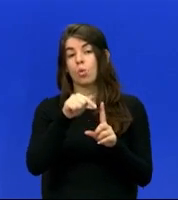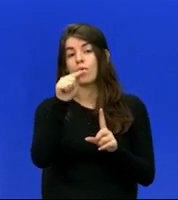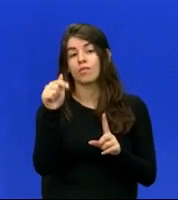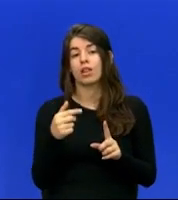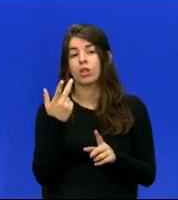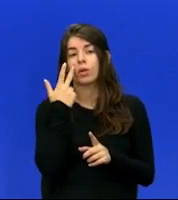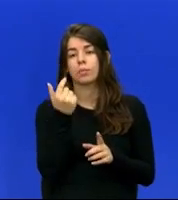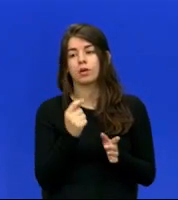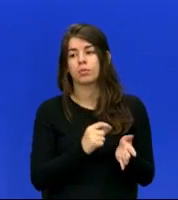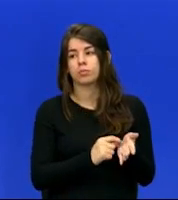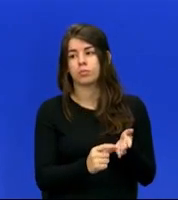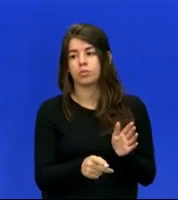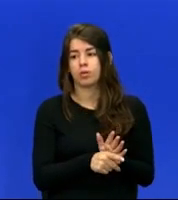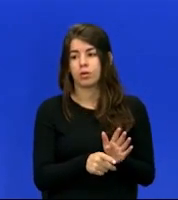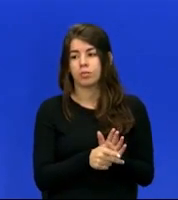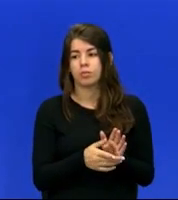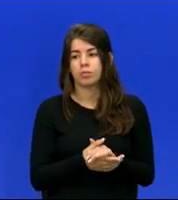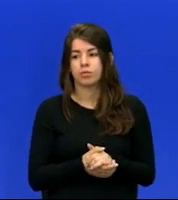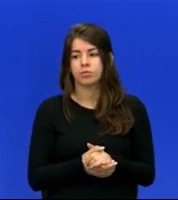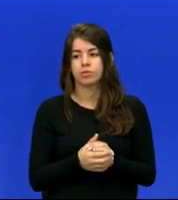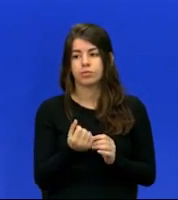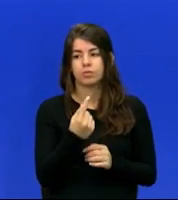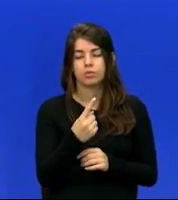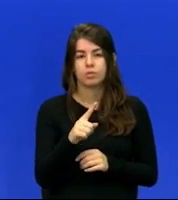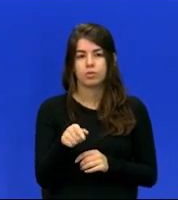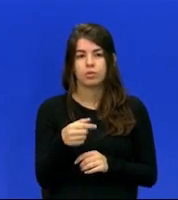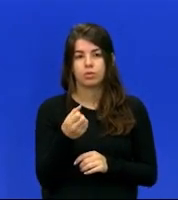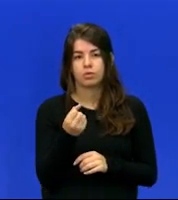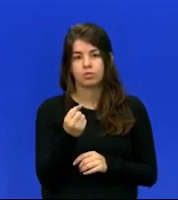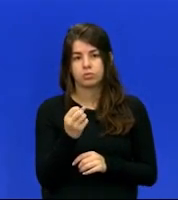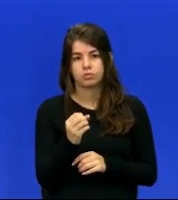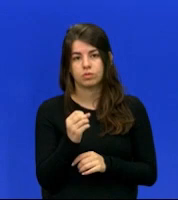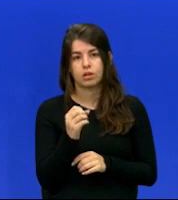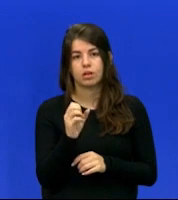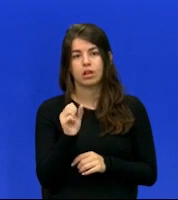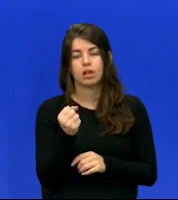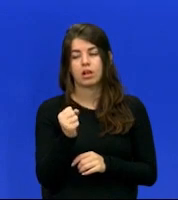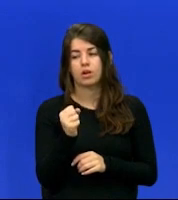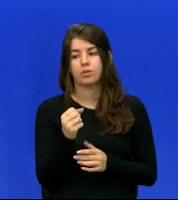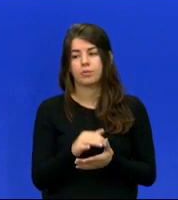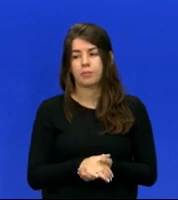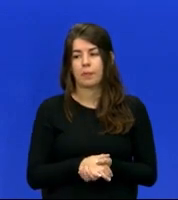tabela, de 13.800 vai ser 1,08.